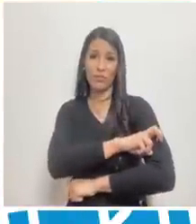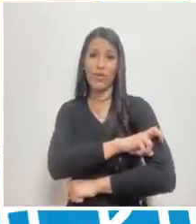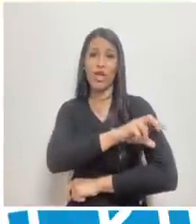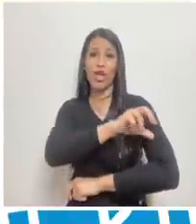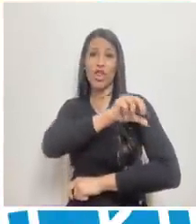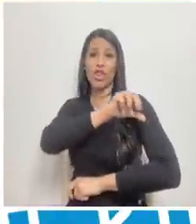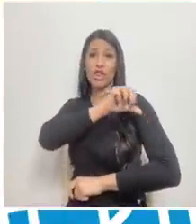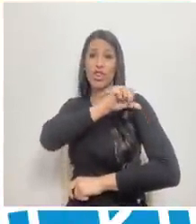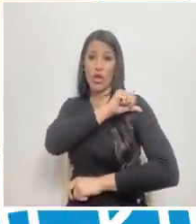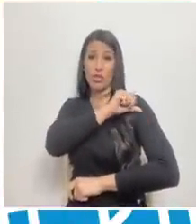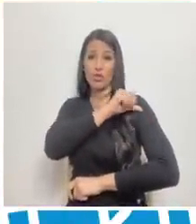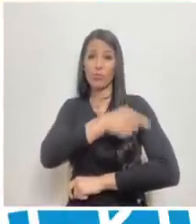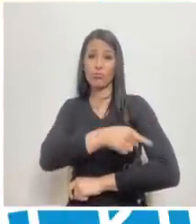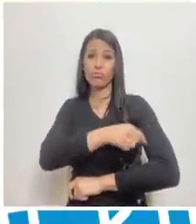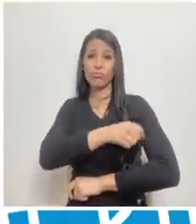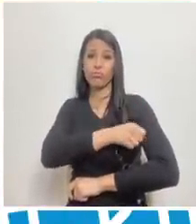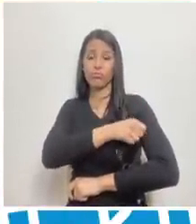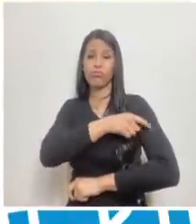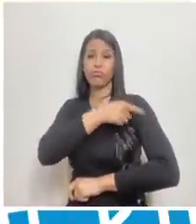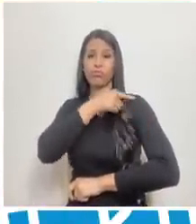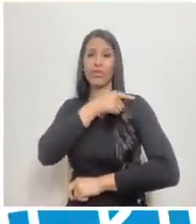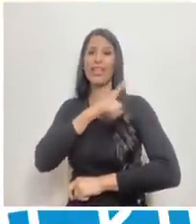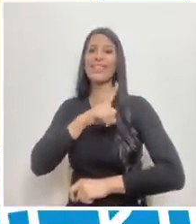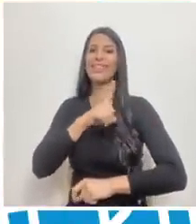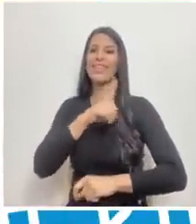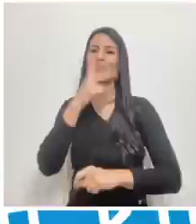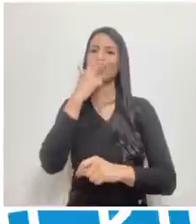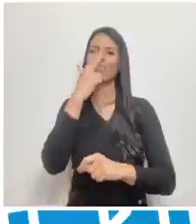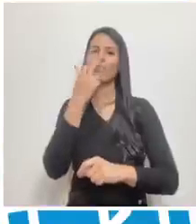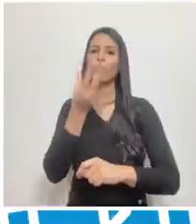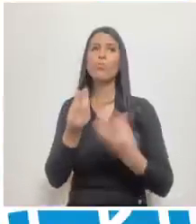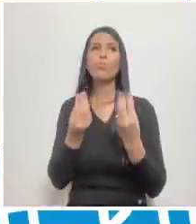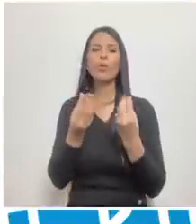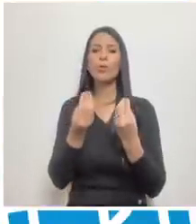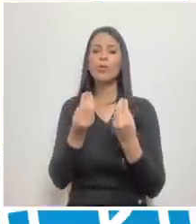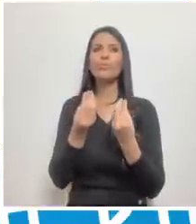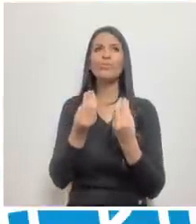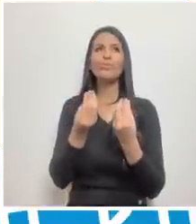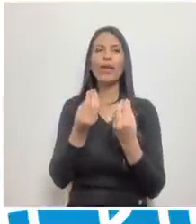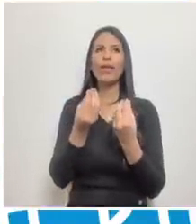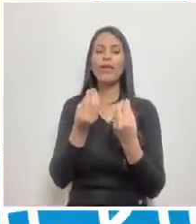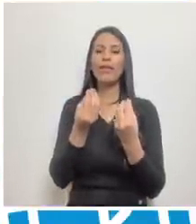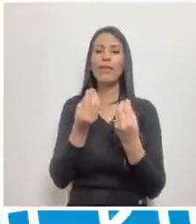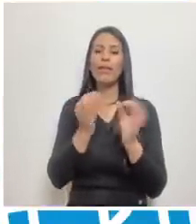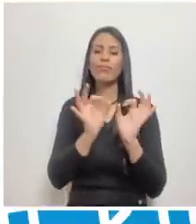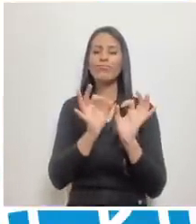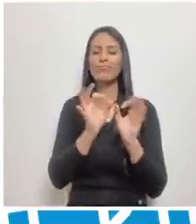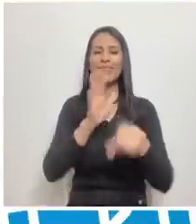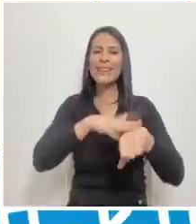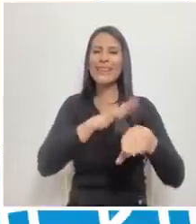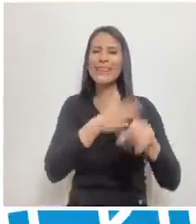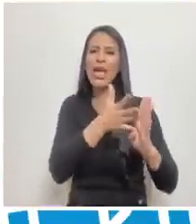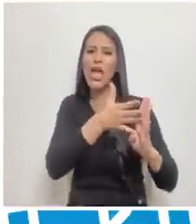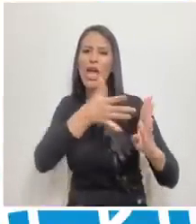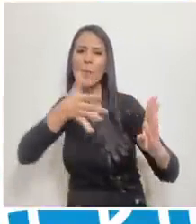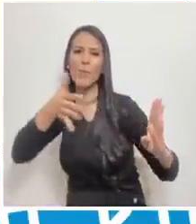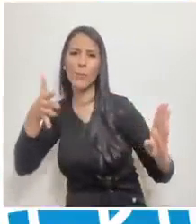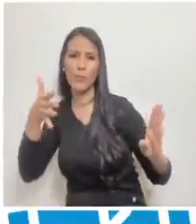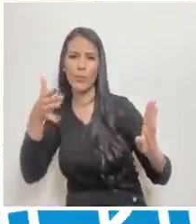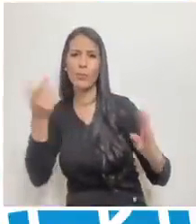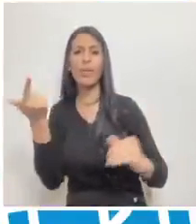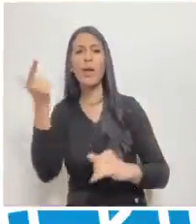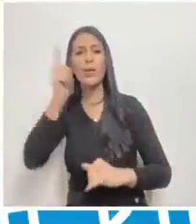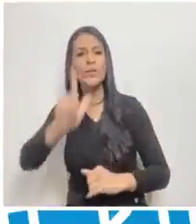grande para, inclusive, orientar as escolas e aos professores sobre